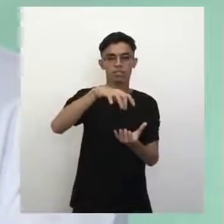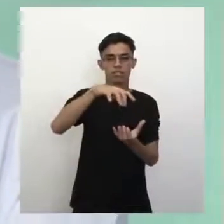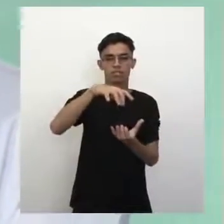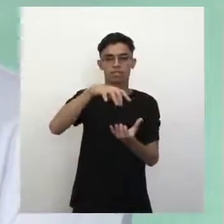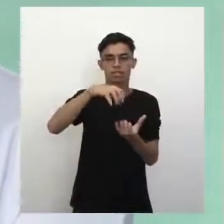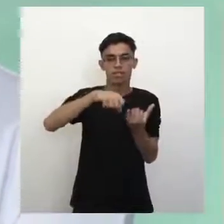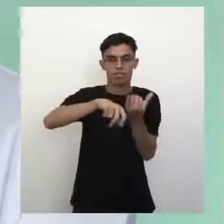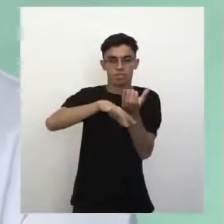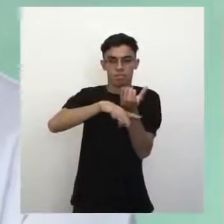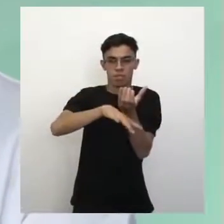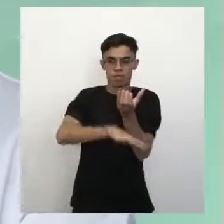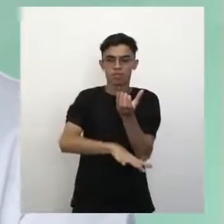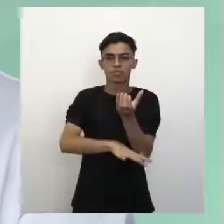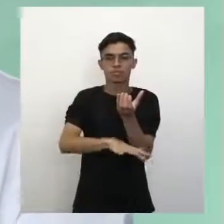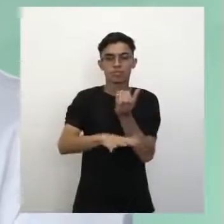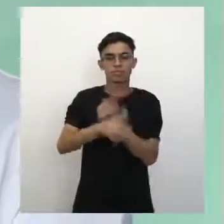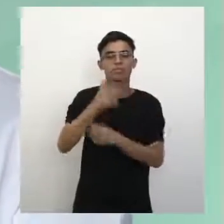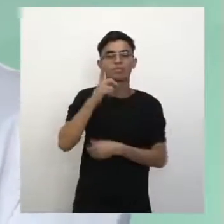aí ela enraizou.